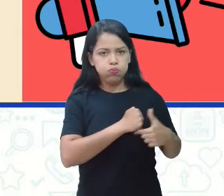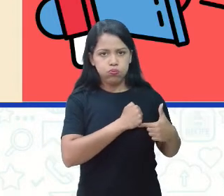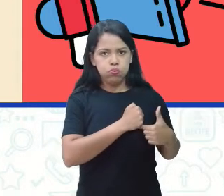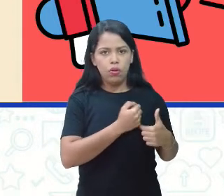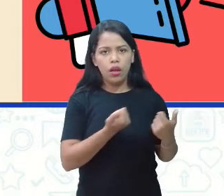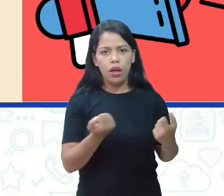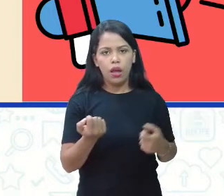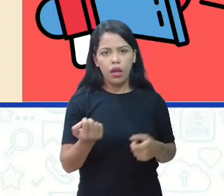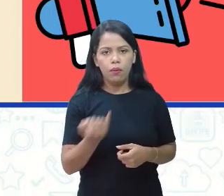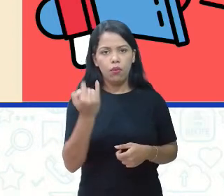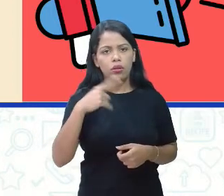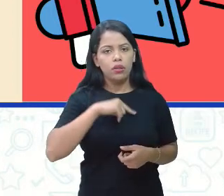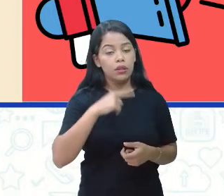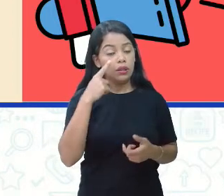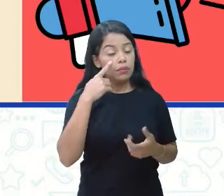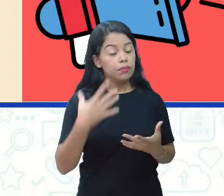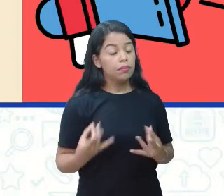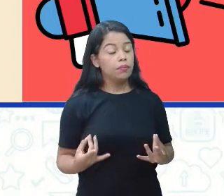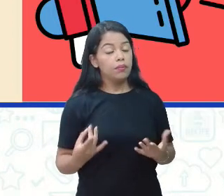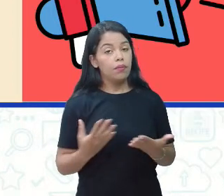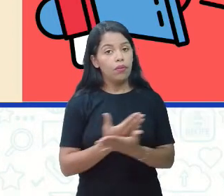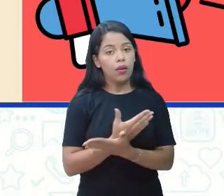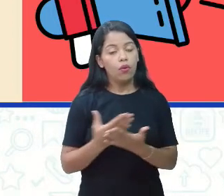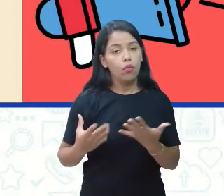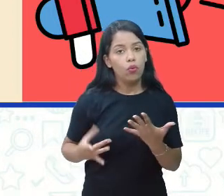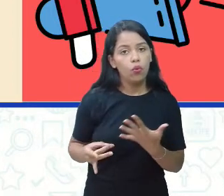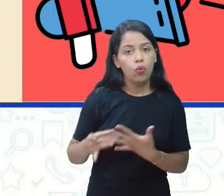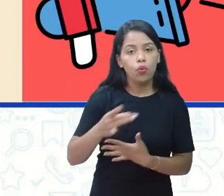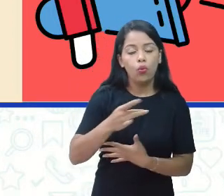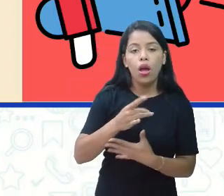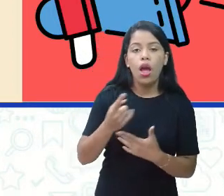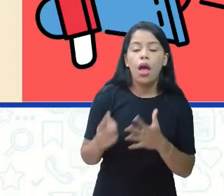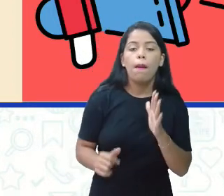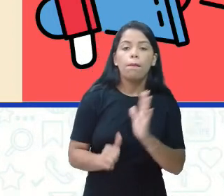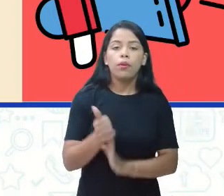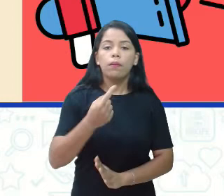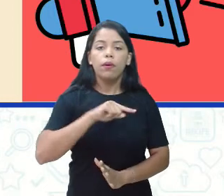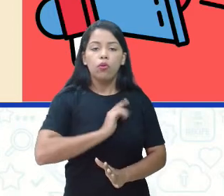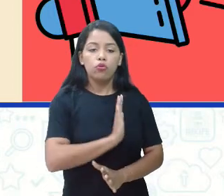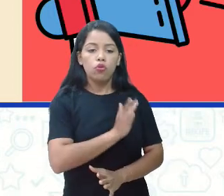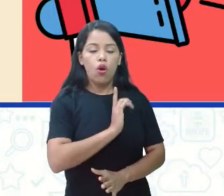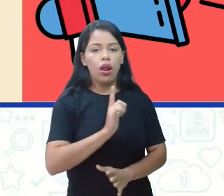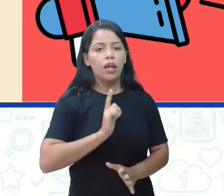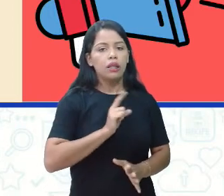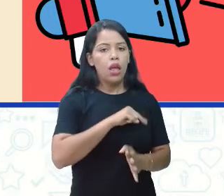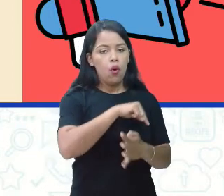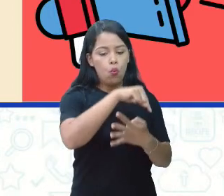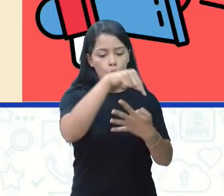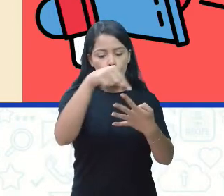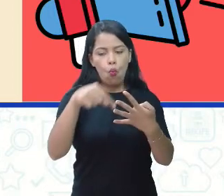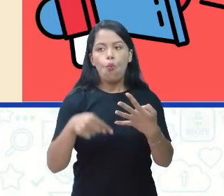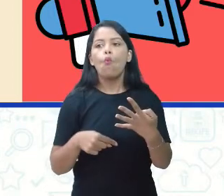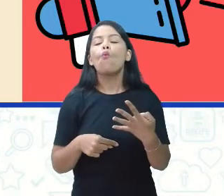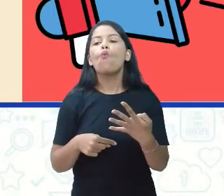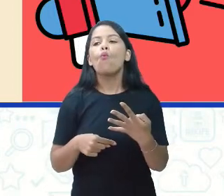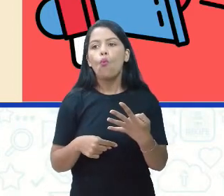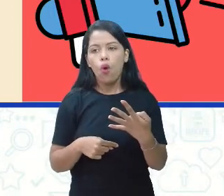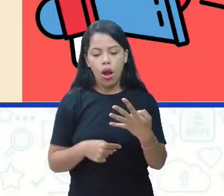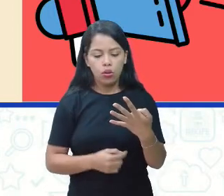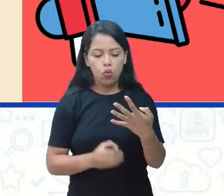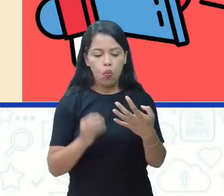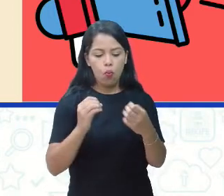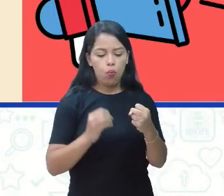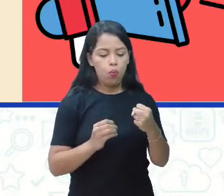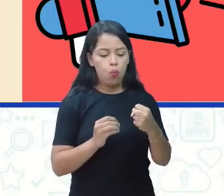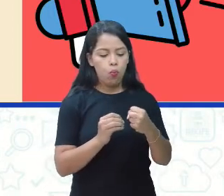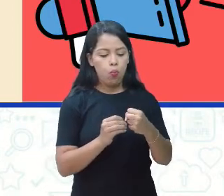prestar atenção em alguns detalhes, né? Primeiro que o nosso coração é formado por 4 câmaras, né? 2 átrios